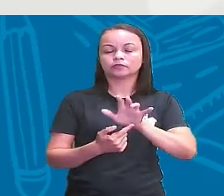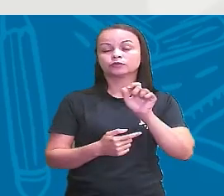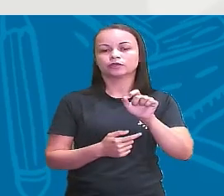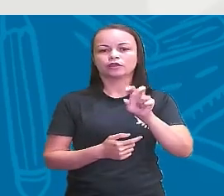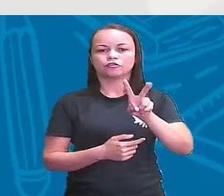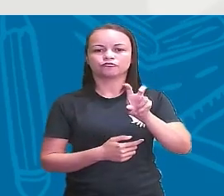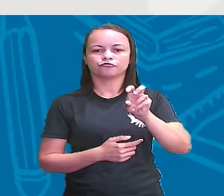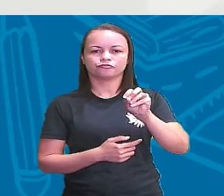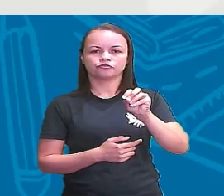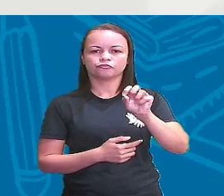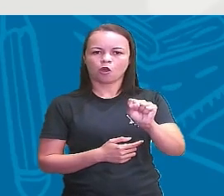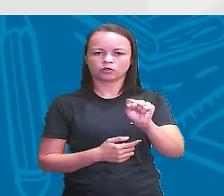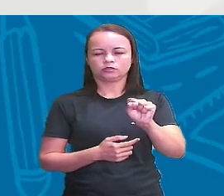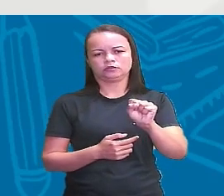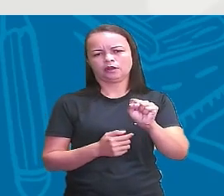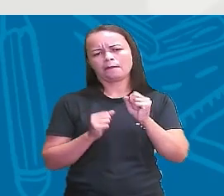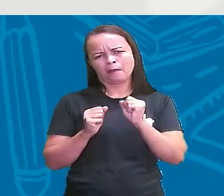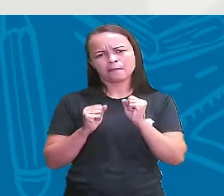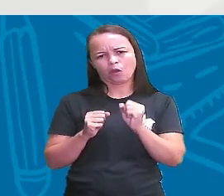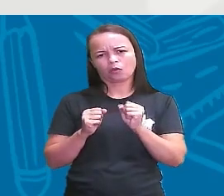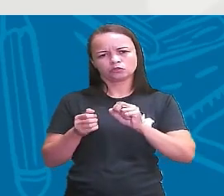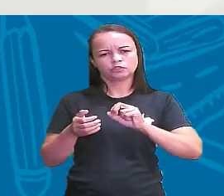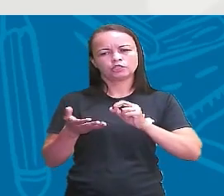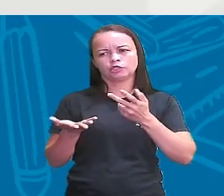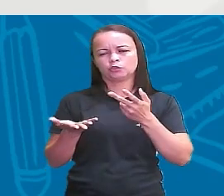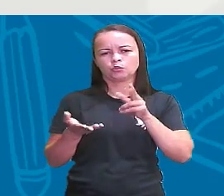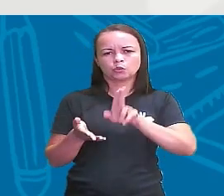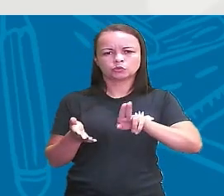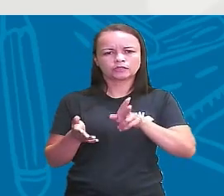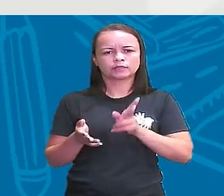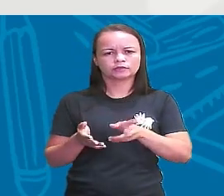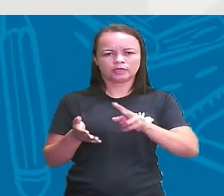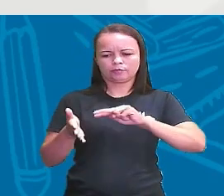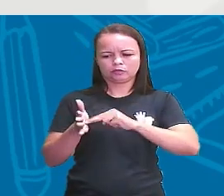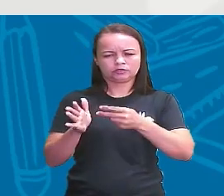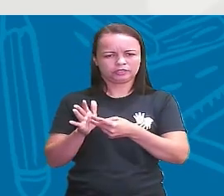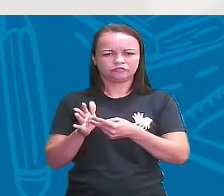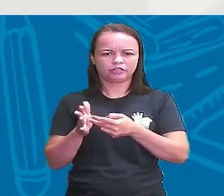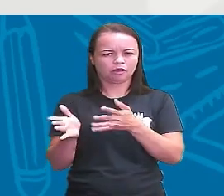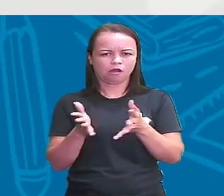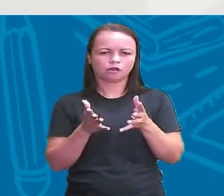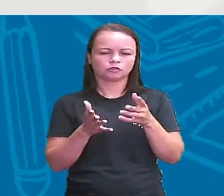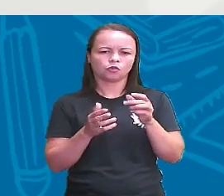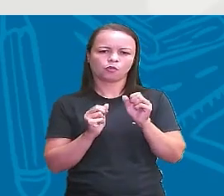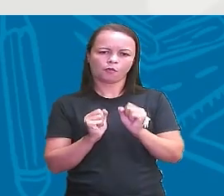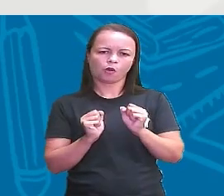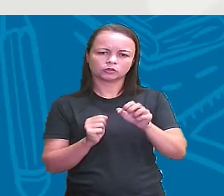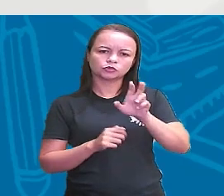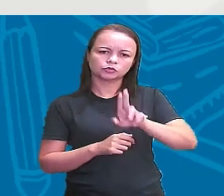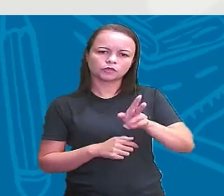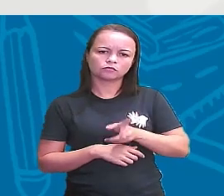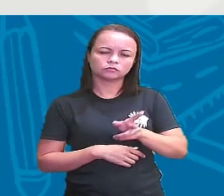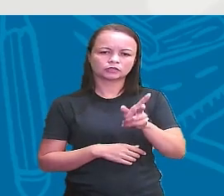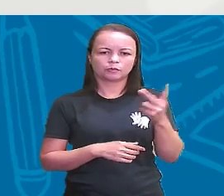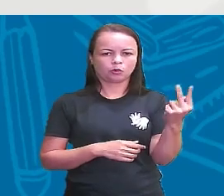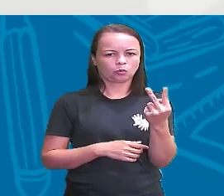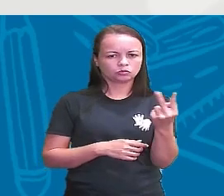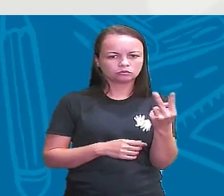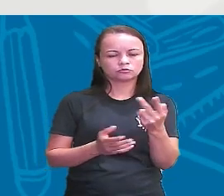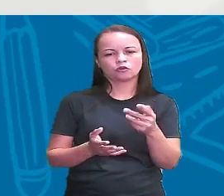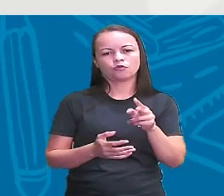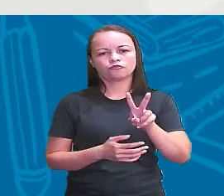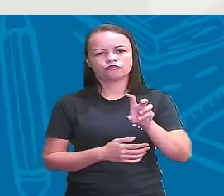não significa que nenhum nem outro está errado, certo? Os dois podem ser utilizados. Então, a gente